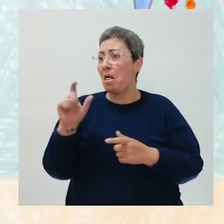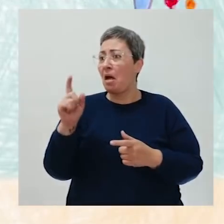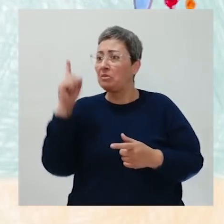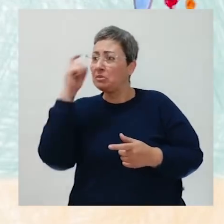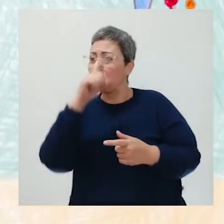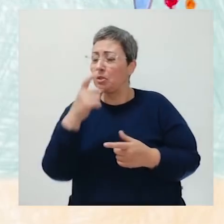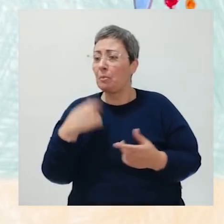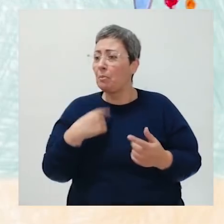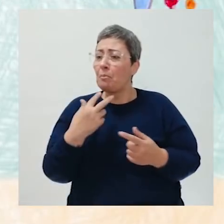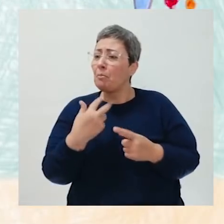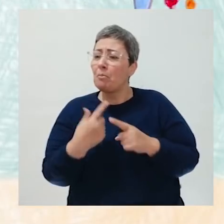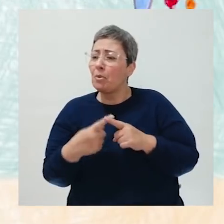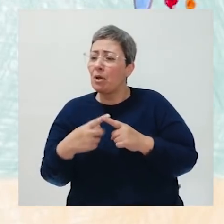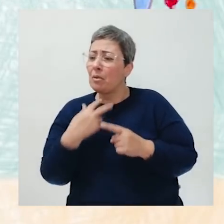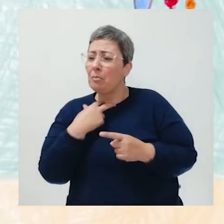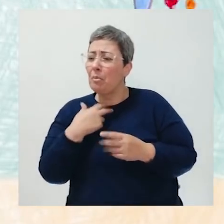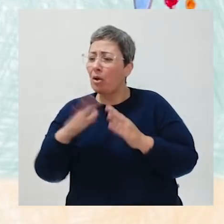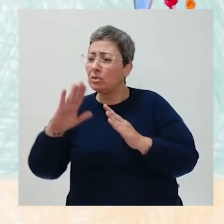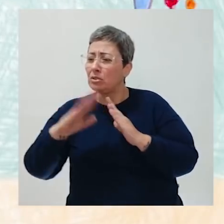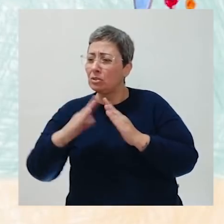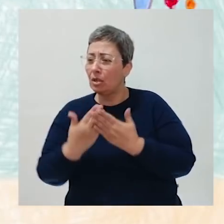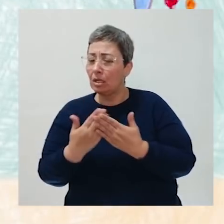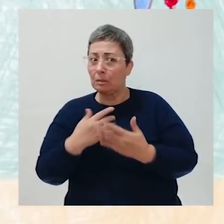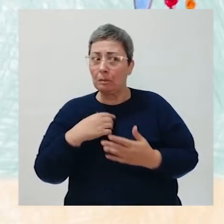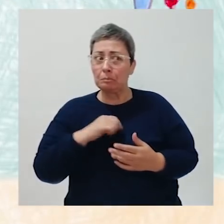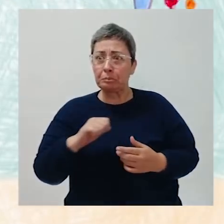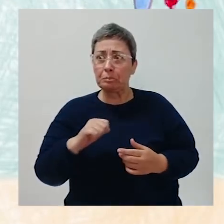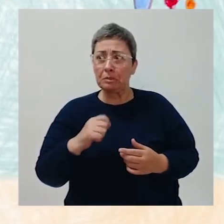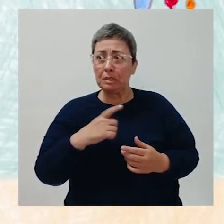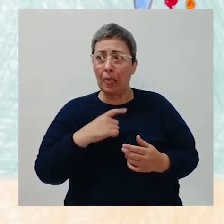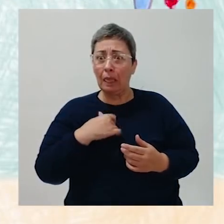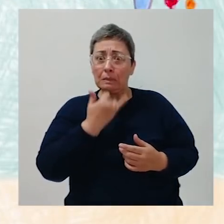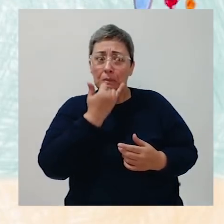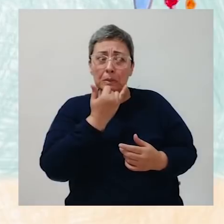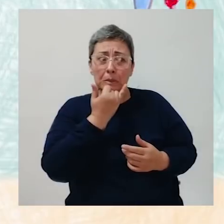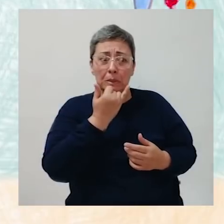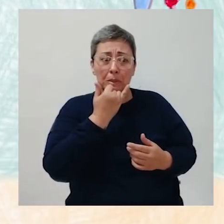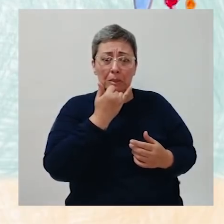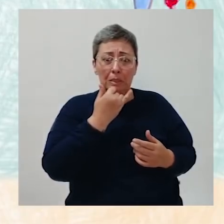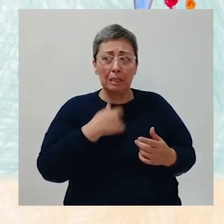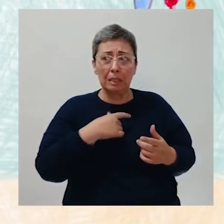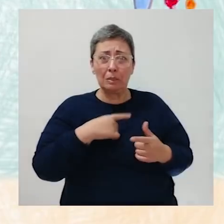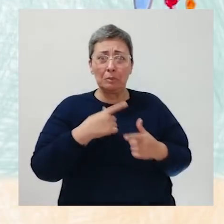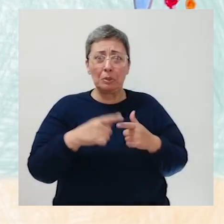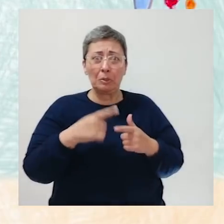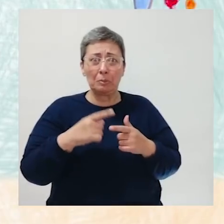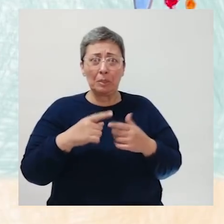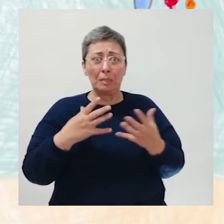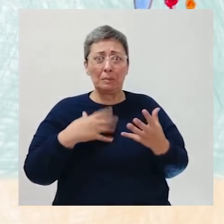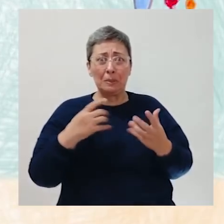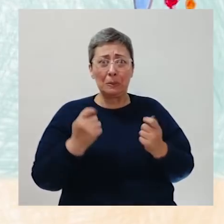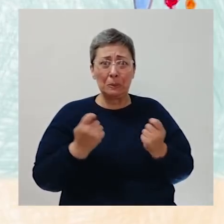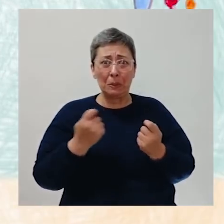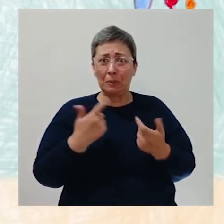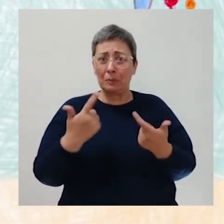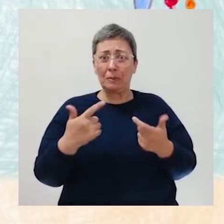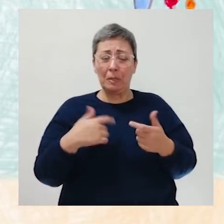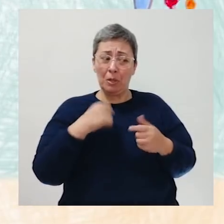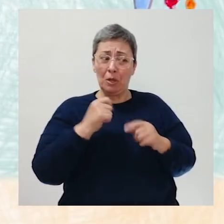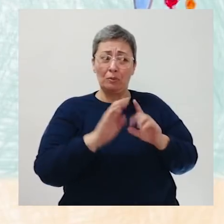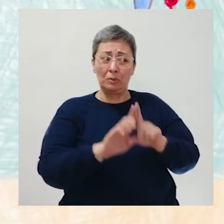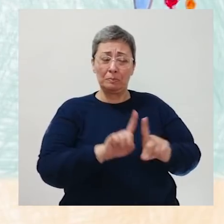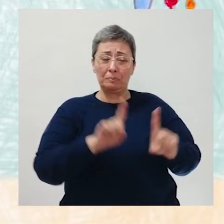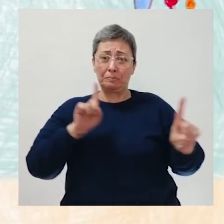Por que você não pode ir à escola? Ops, desculpe. A situação está fora de controle. É melhor você se